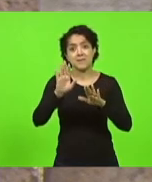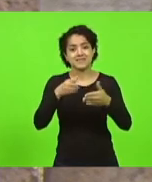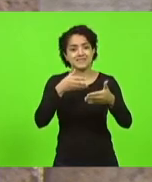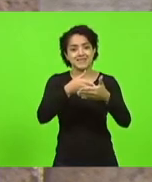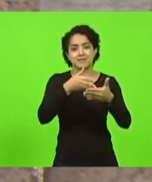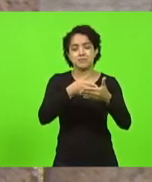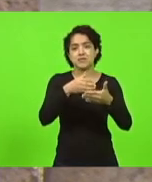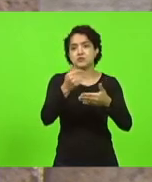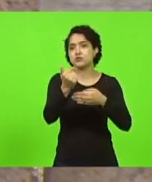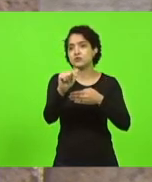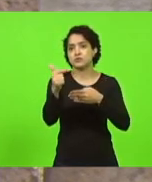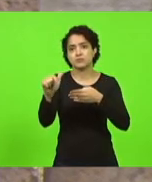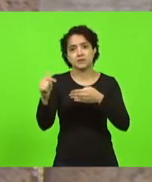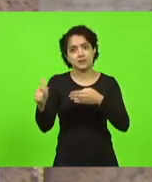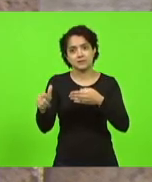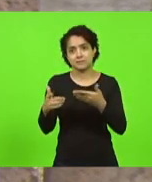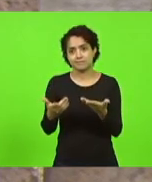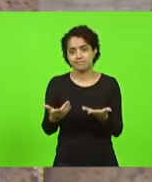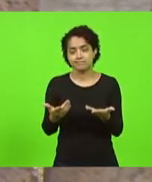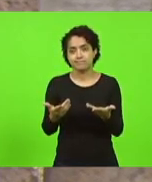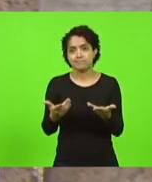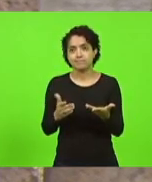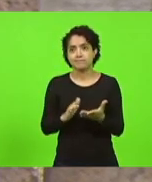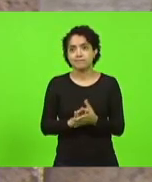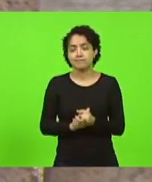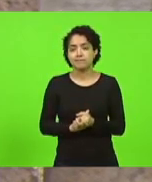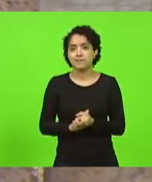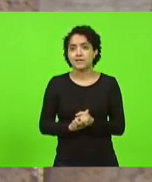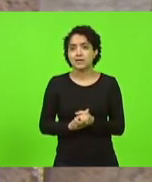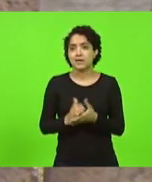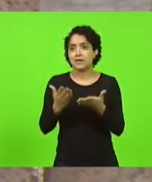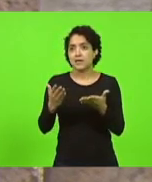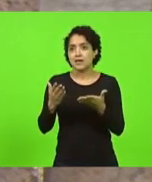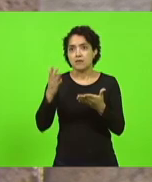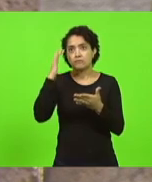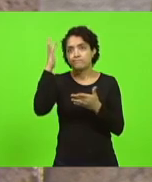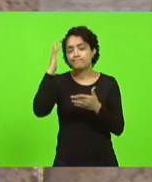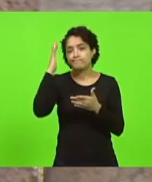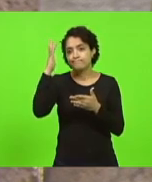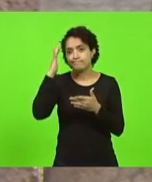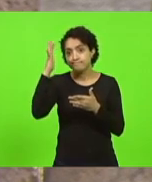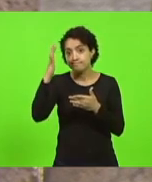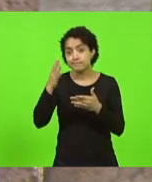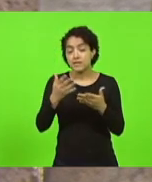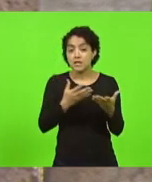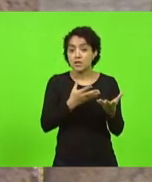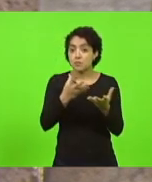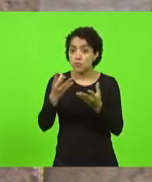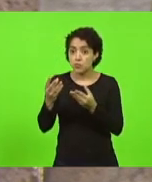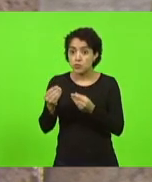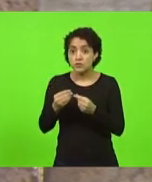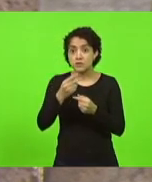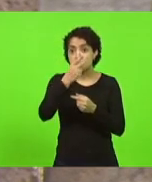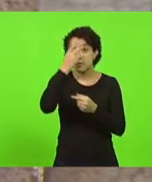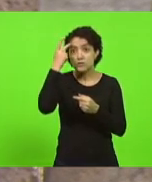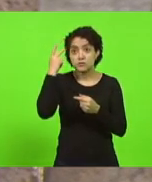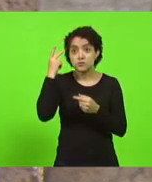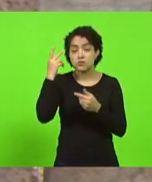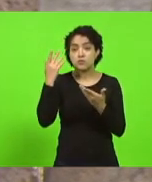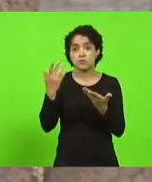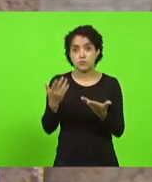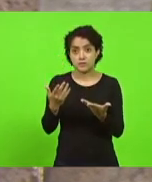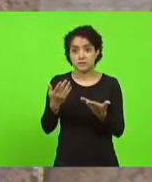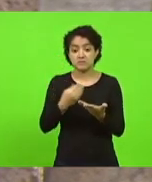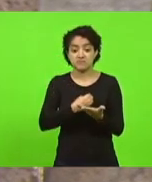para destruir as pessoas. É uma fantasia que muitas pessoas estão vivendo, com a